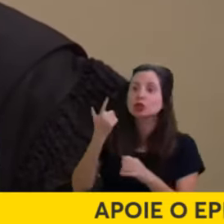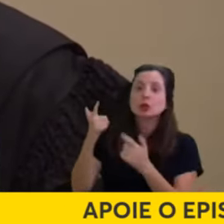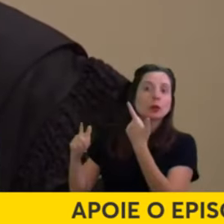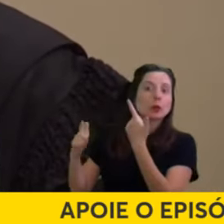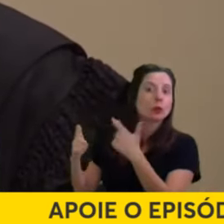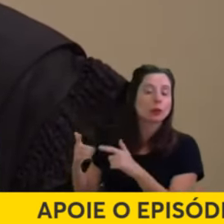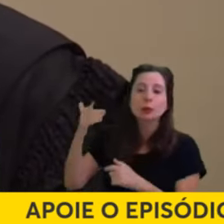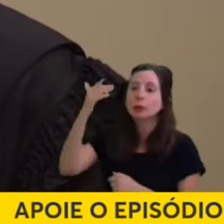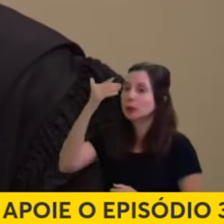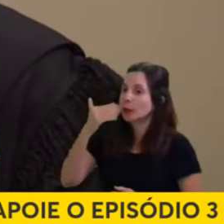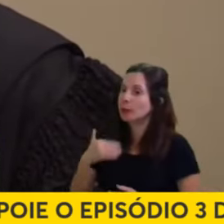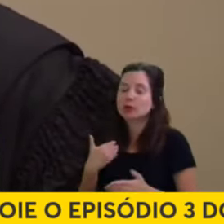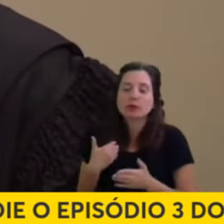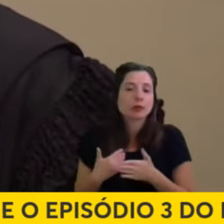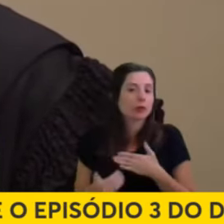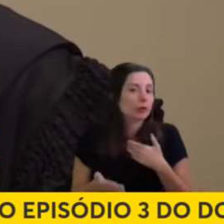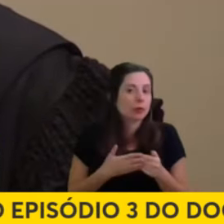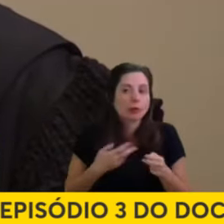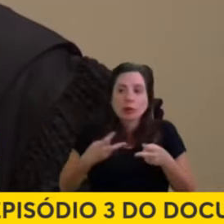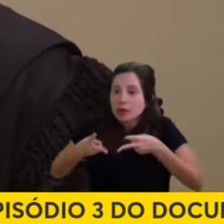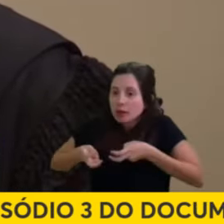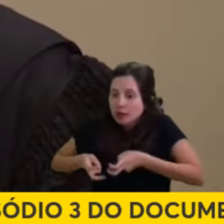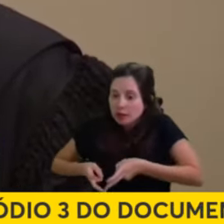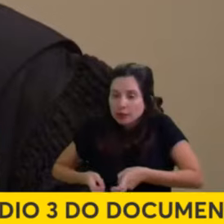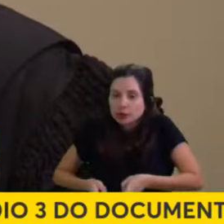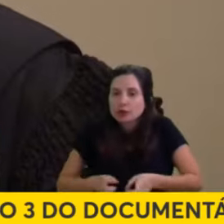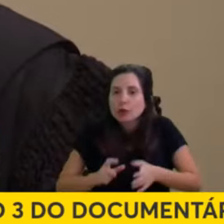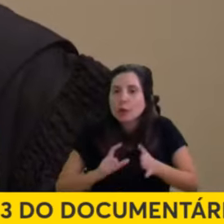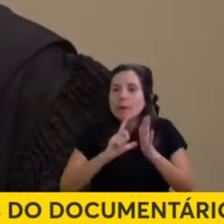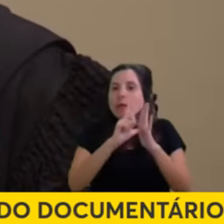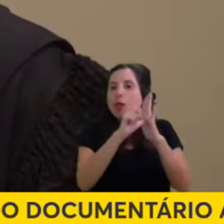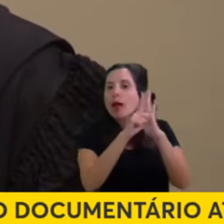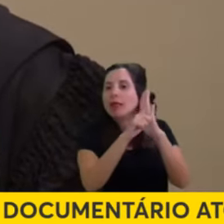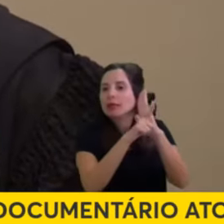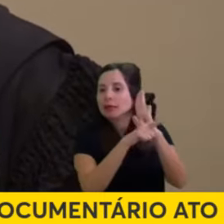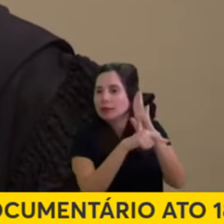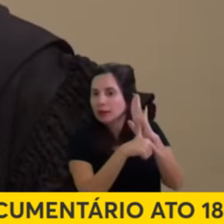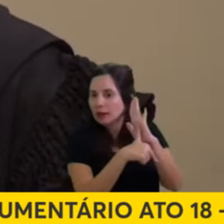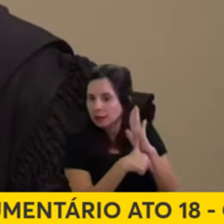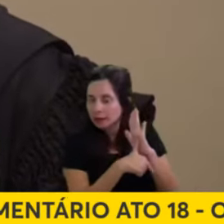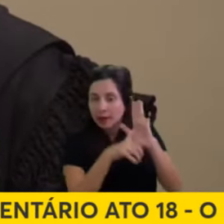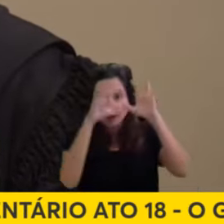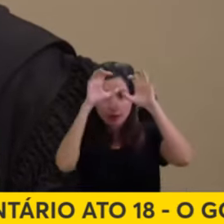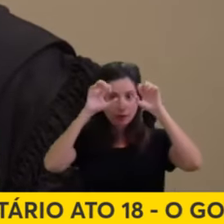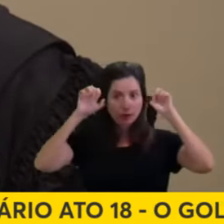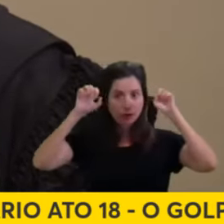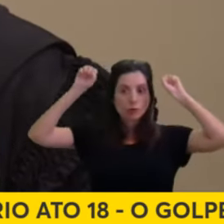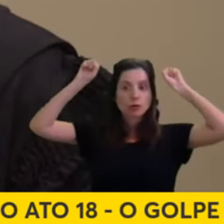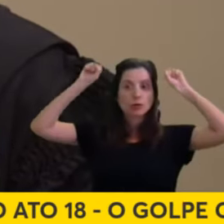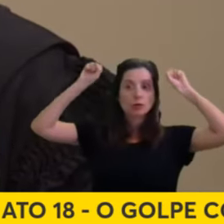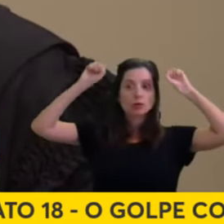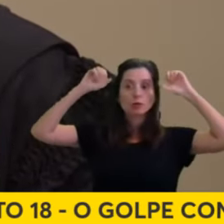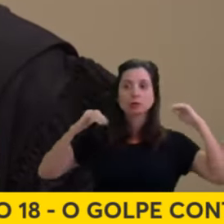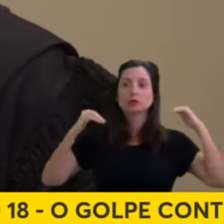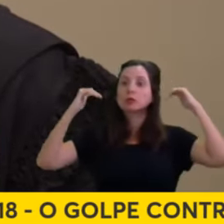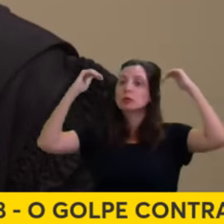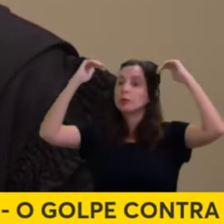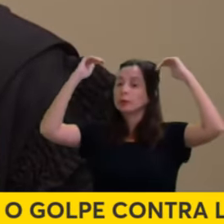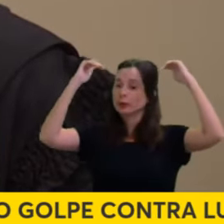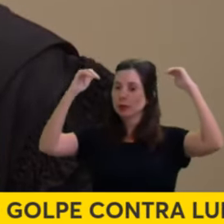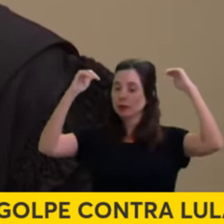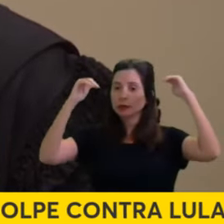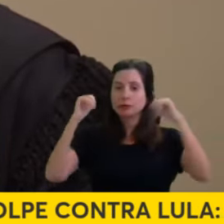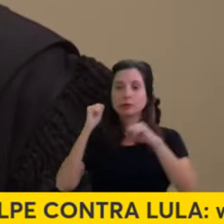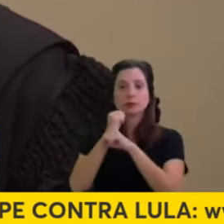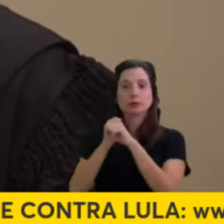qualquer justificativa plausível para o atraso não se ouvid que a corte superior no tocante a aises relativas à eleição